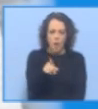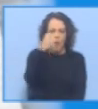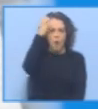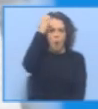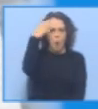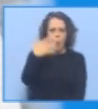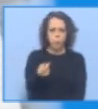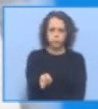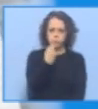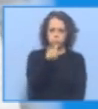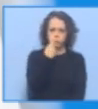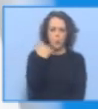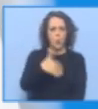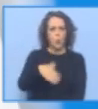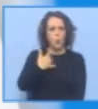e as suas respostas.